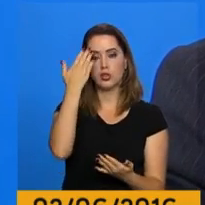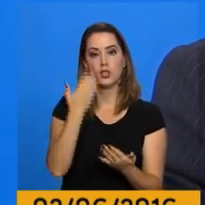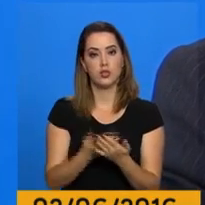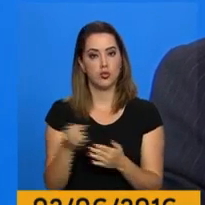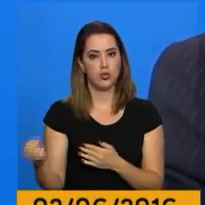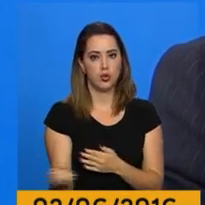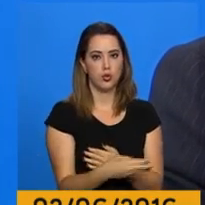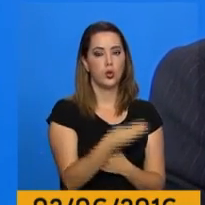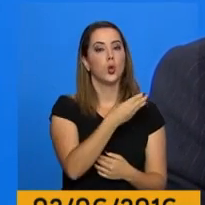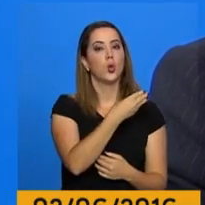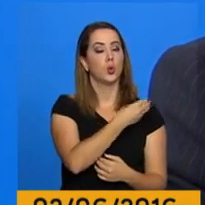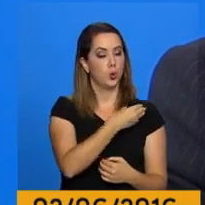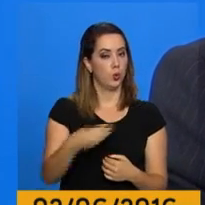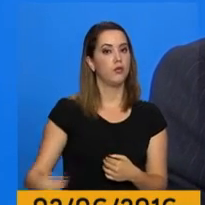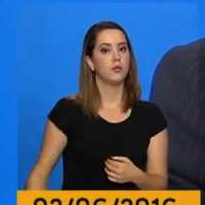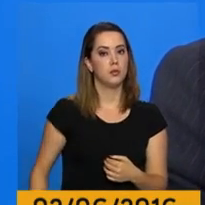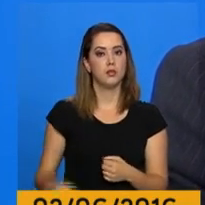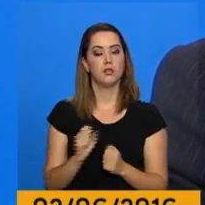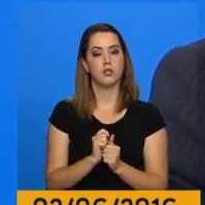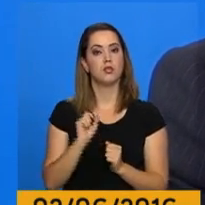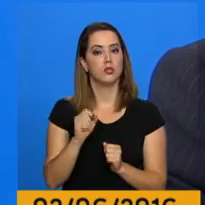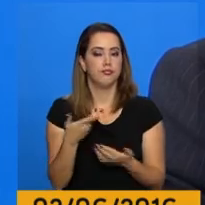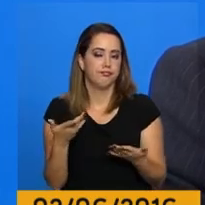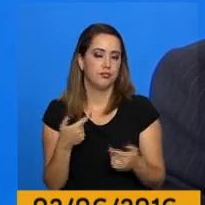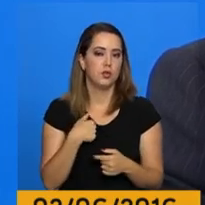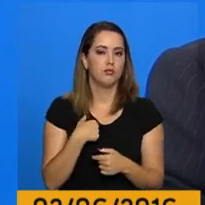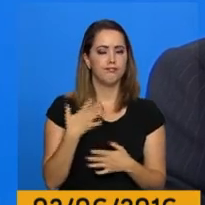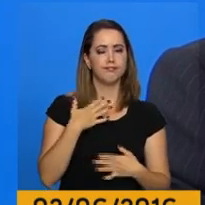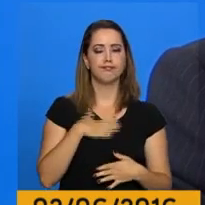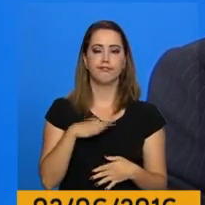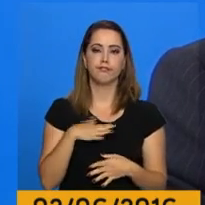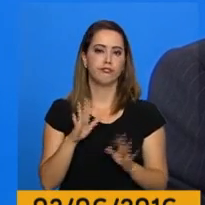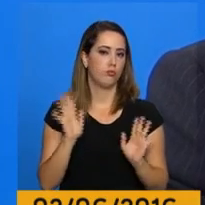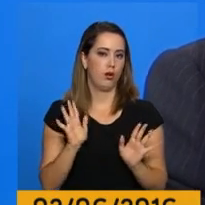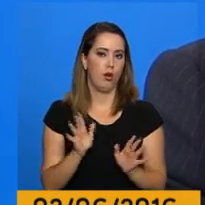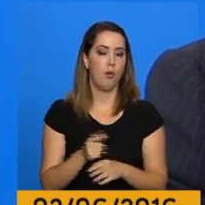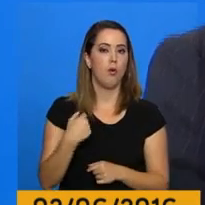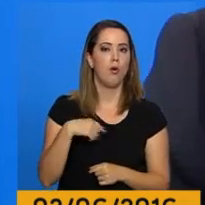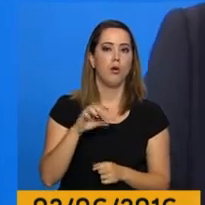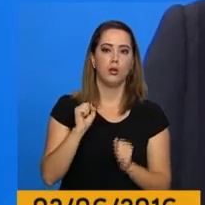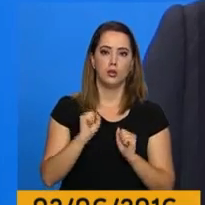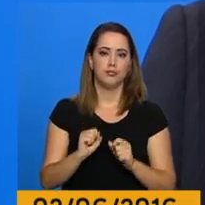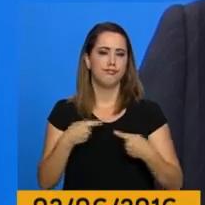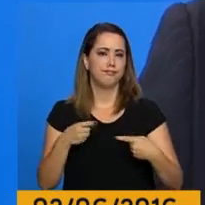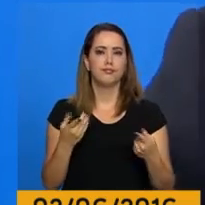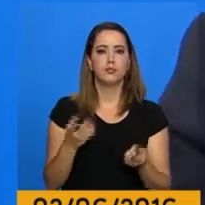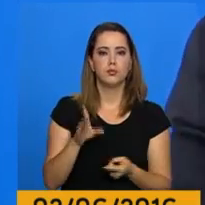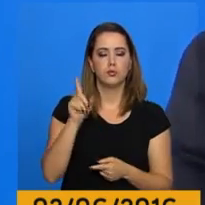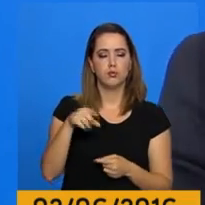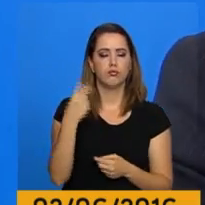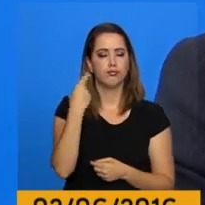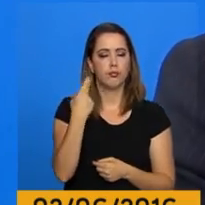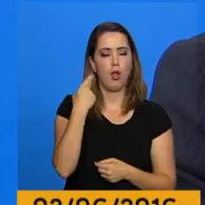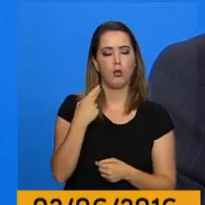duas matérias, entre aspas. De maneira que eu estou muito tranquilo. A adversidade é própria do advogado, não é verdade? De modo